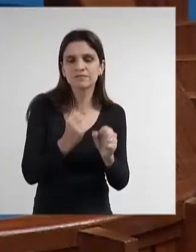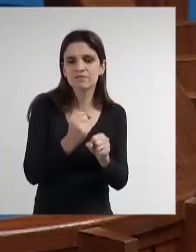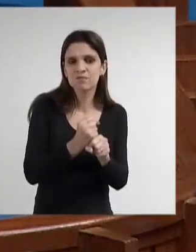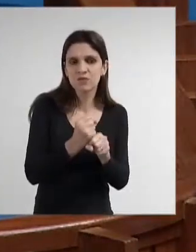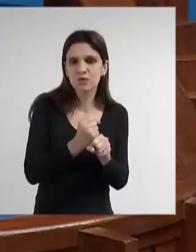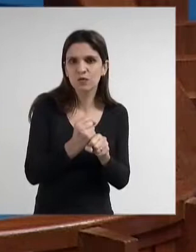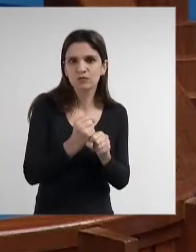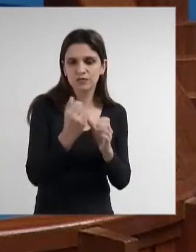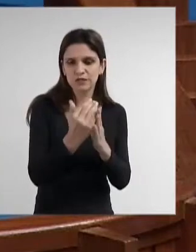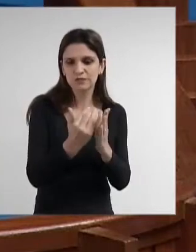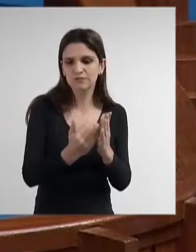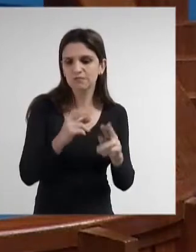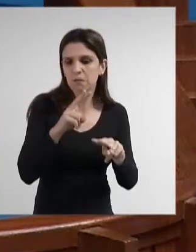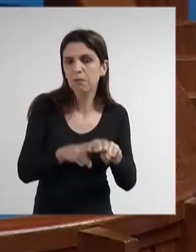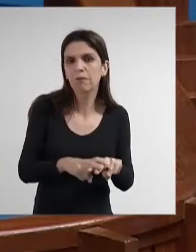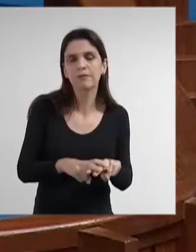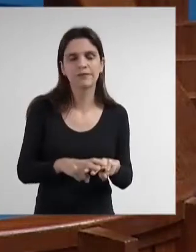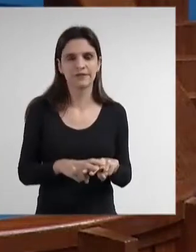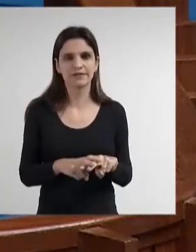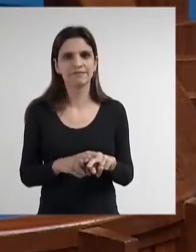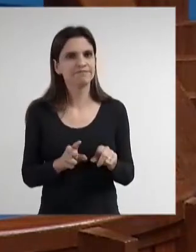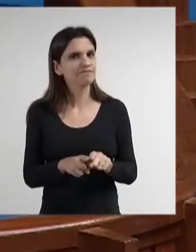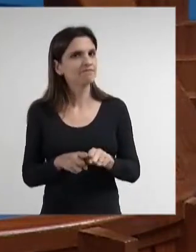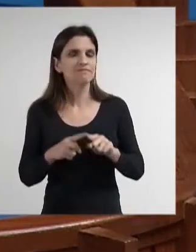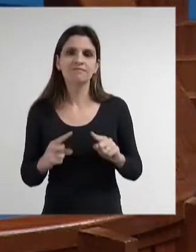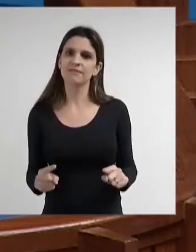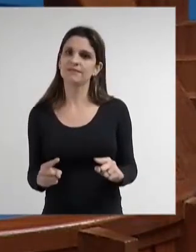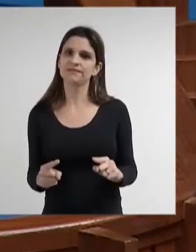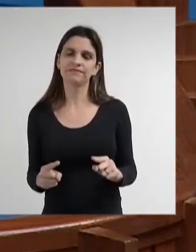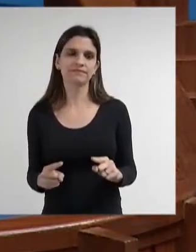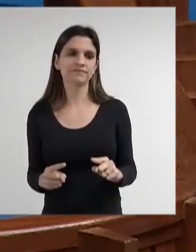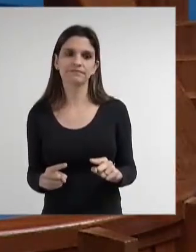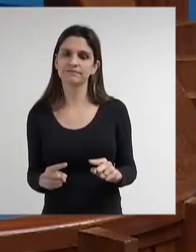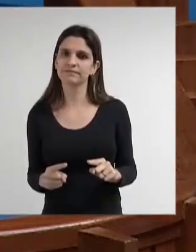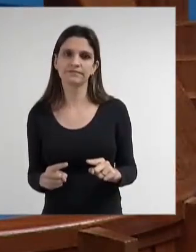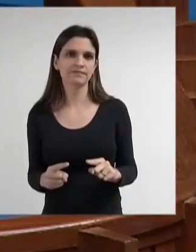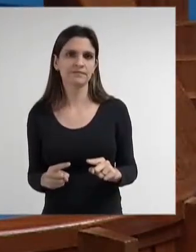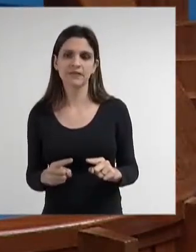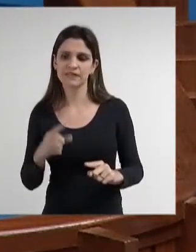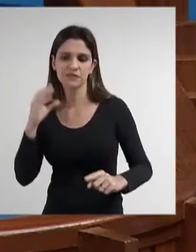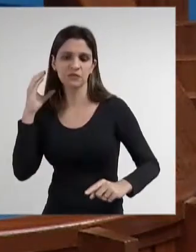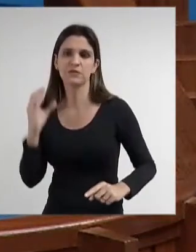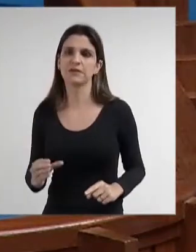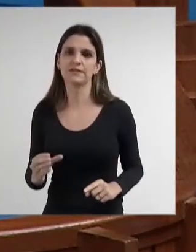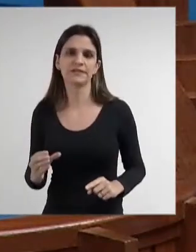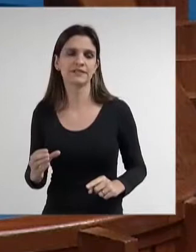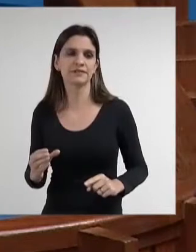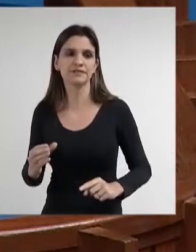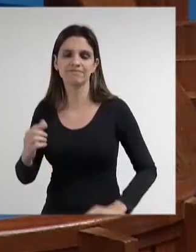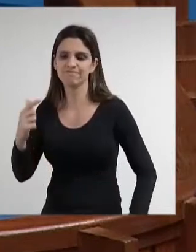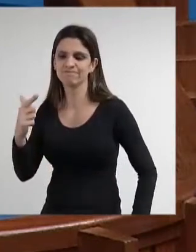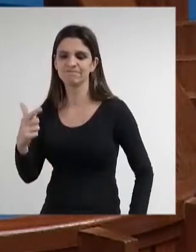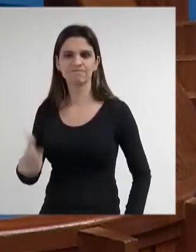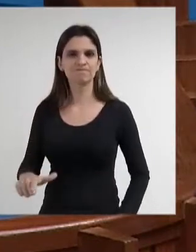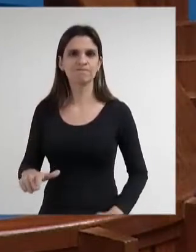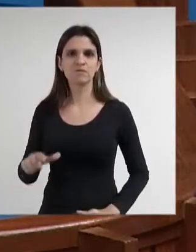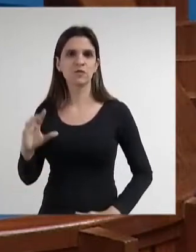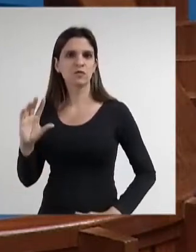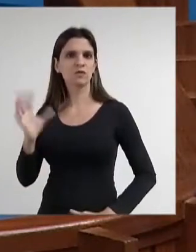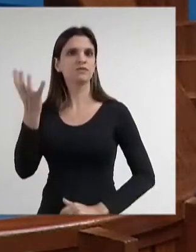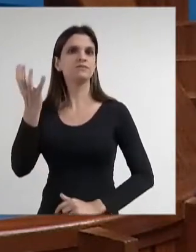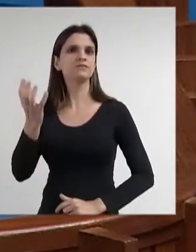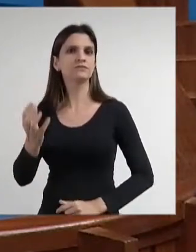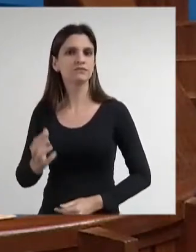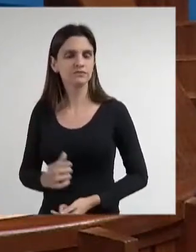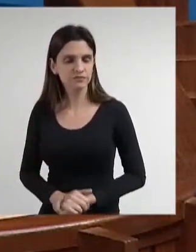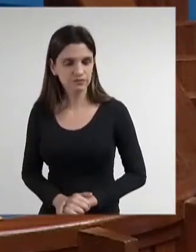se ressocializar, mas lamentavelmente esse tipo de crime, eu acredito que não tem outro caminho a